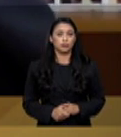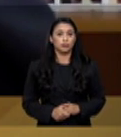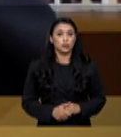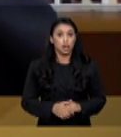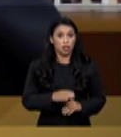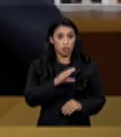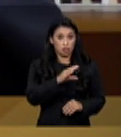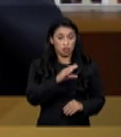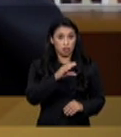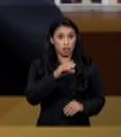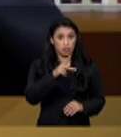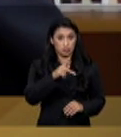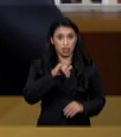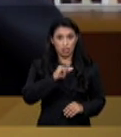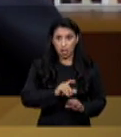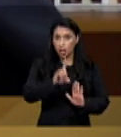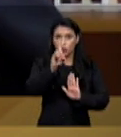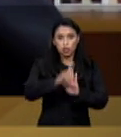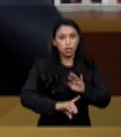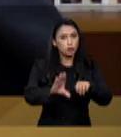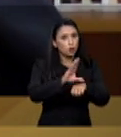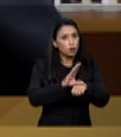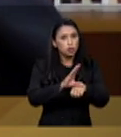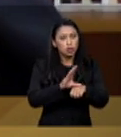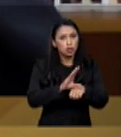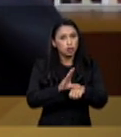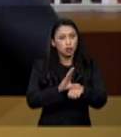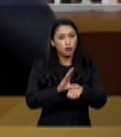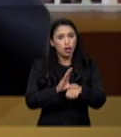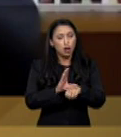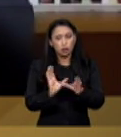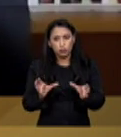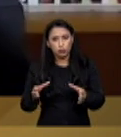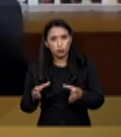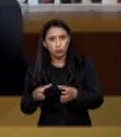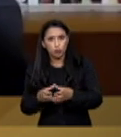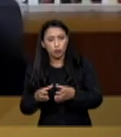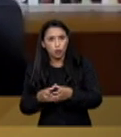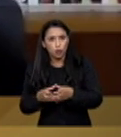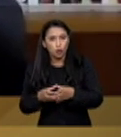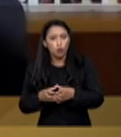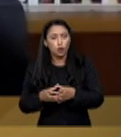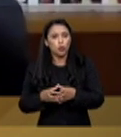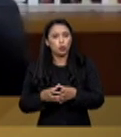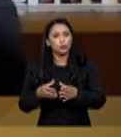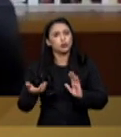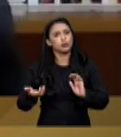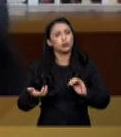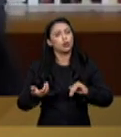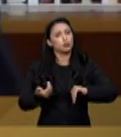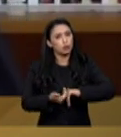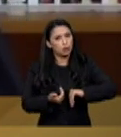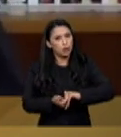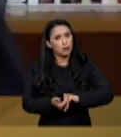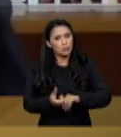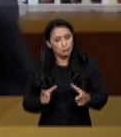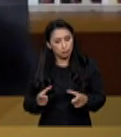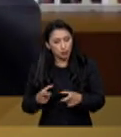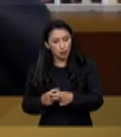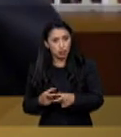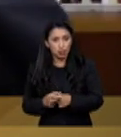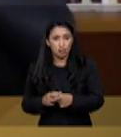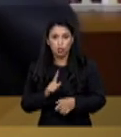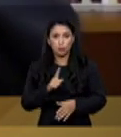na verdade, direito constitucional das minorias parlamentares, que não pode ser obstado pelo presidente.